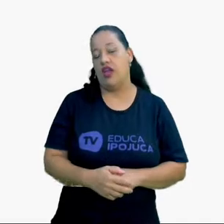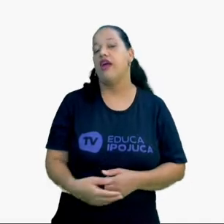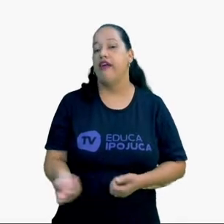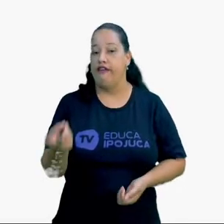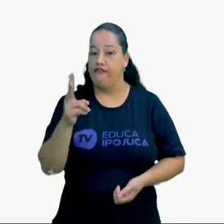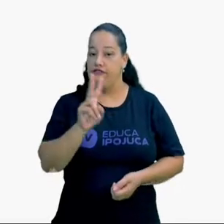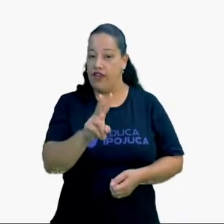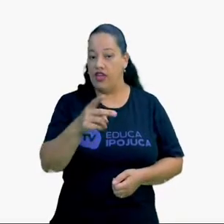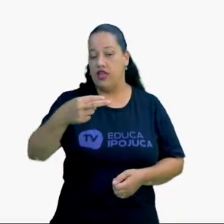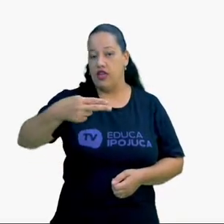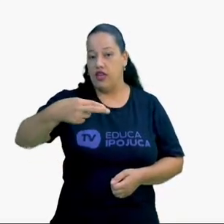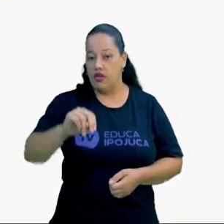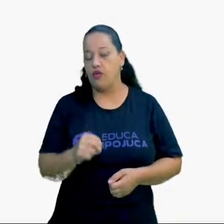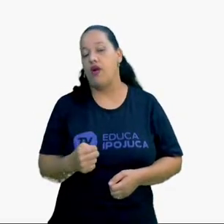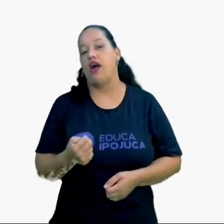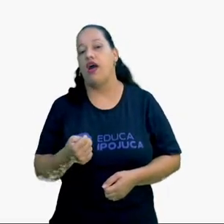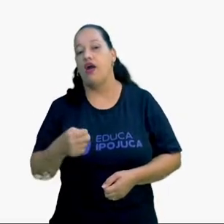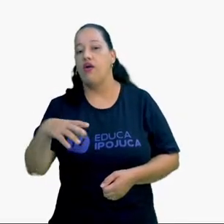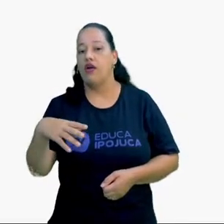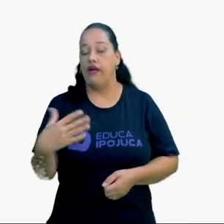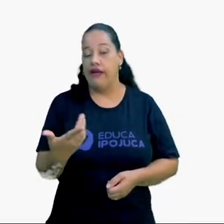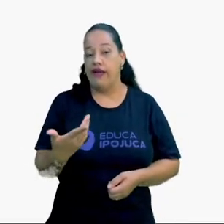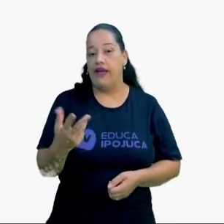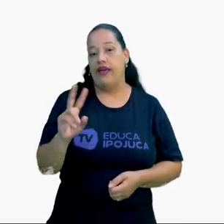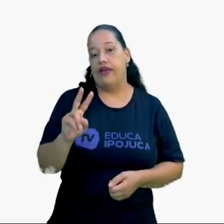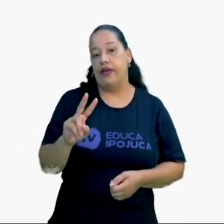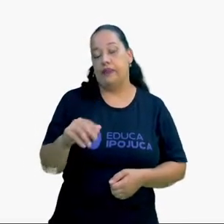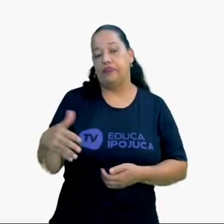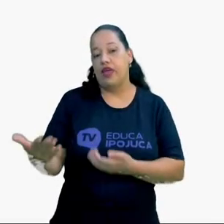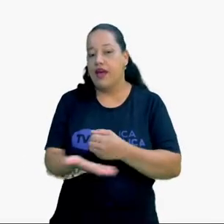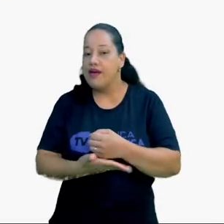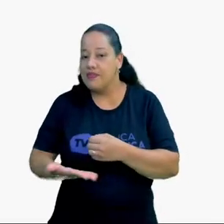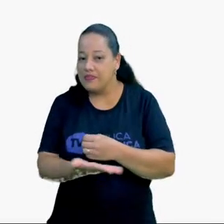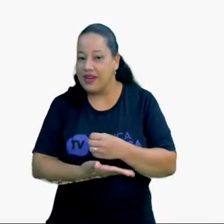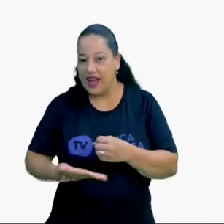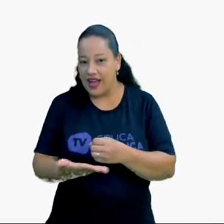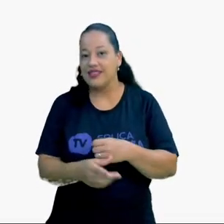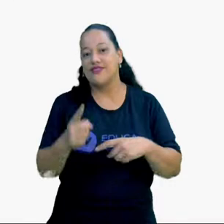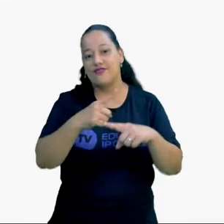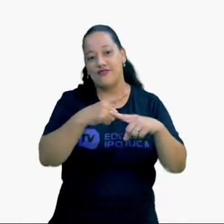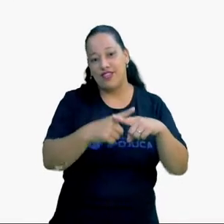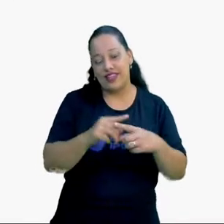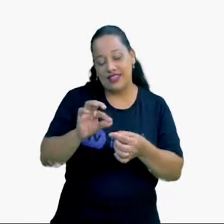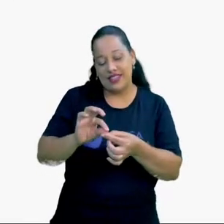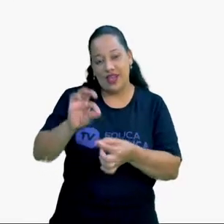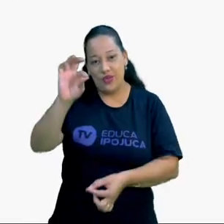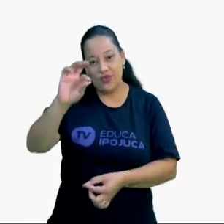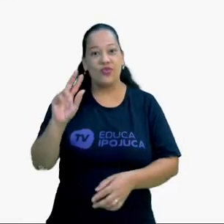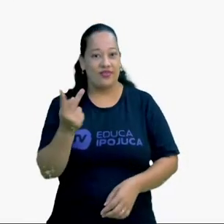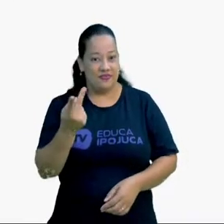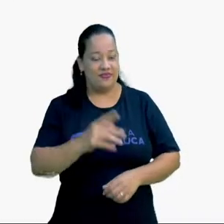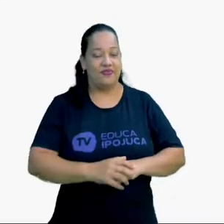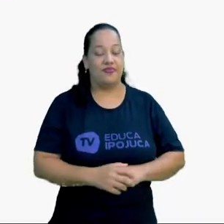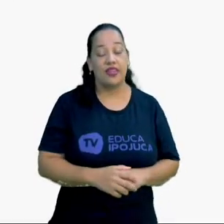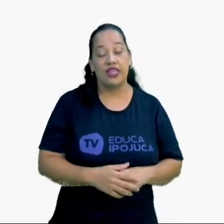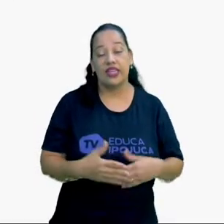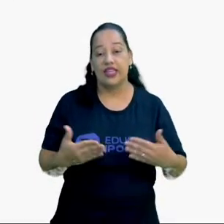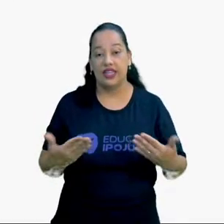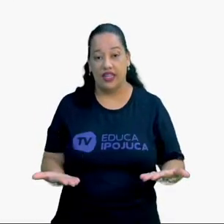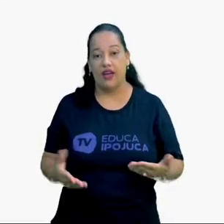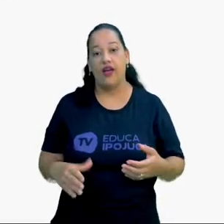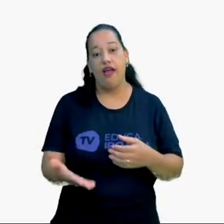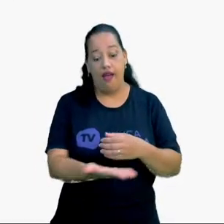igual a área da base vezes a altura. Note que este prisma reto, a base